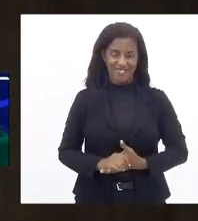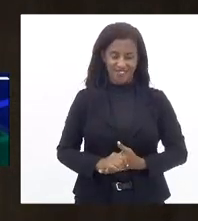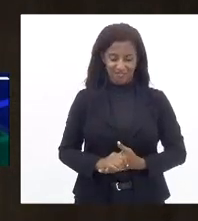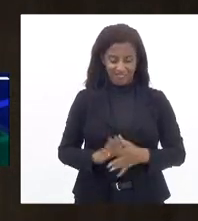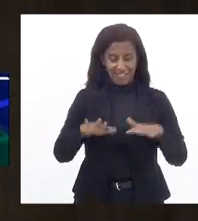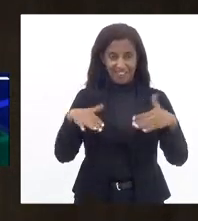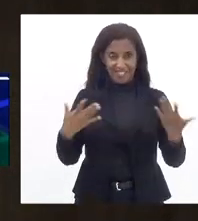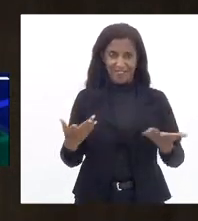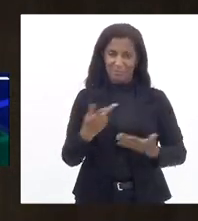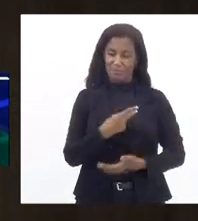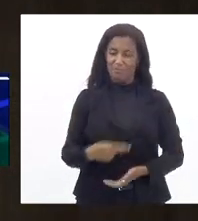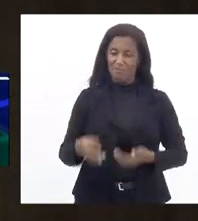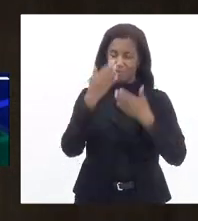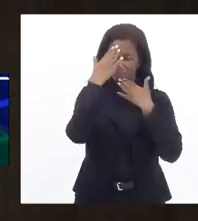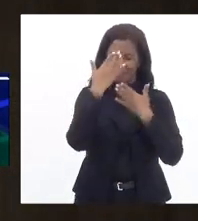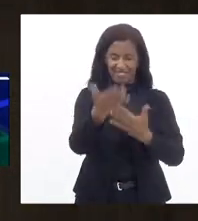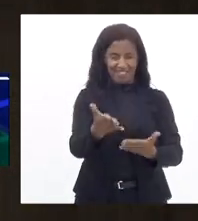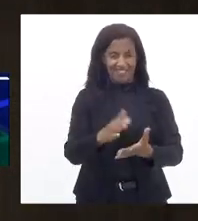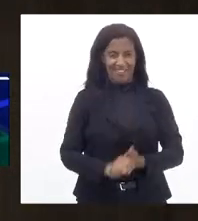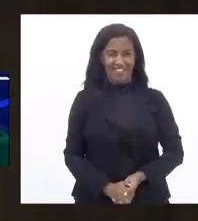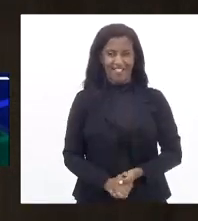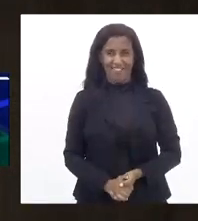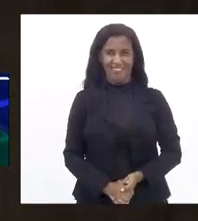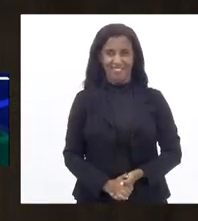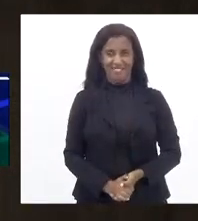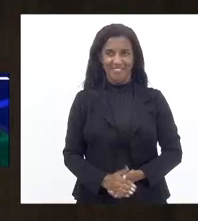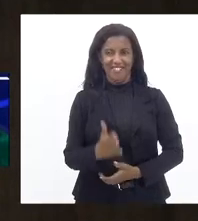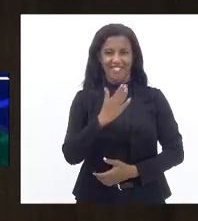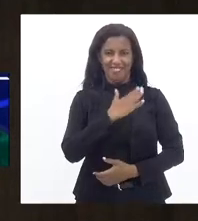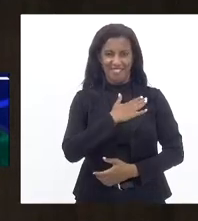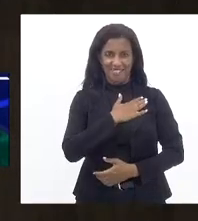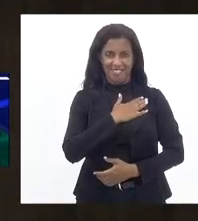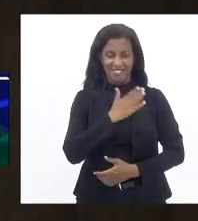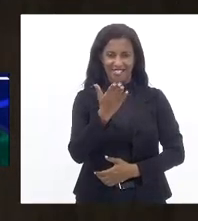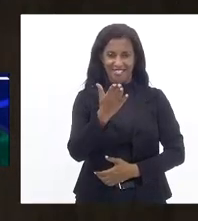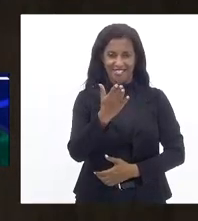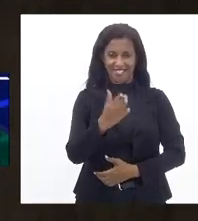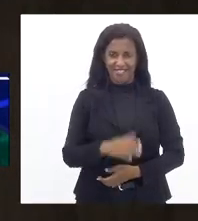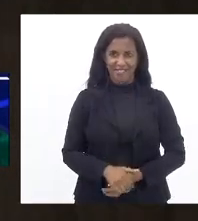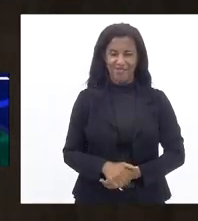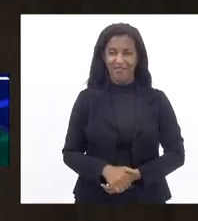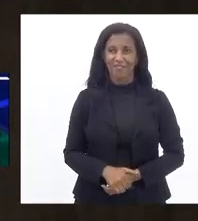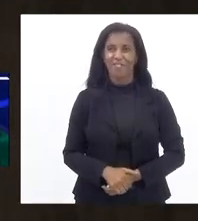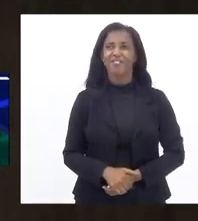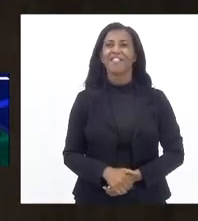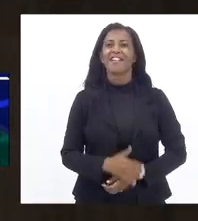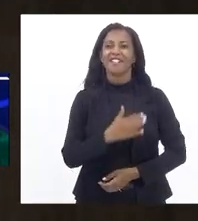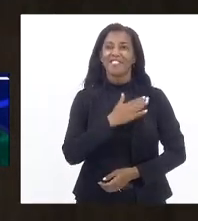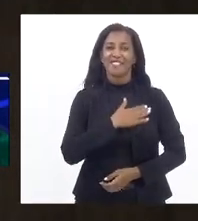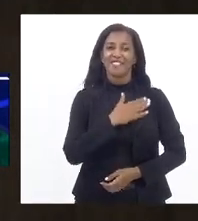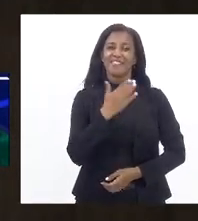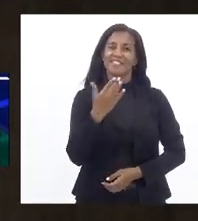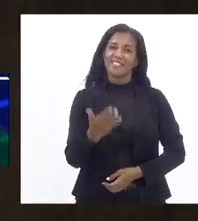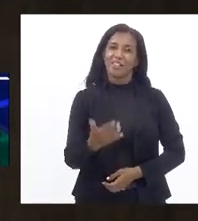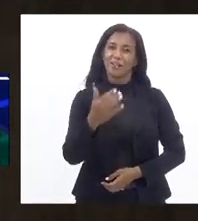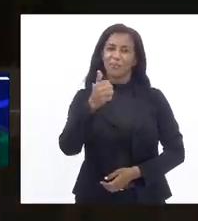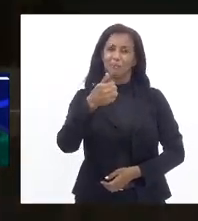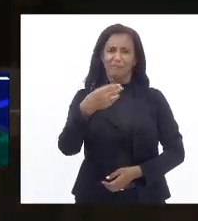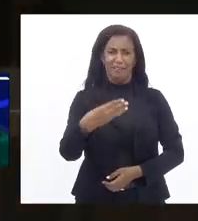Senhor presidente, muito obrigado. Saudações. Tenho dito... Saudações no